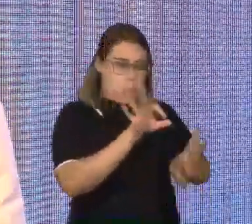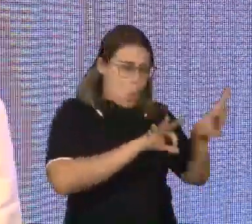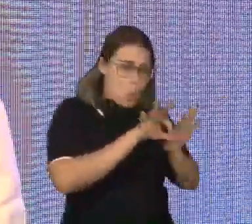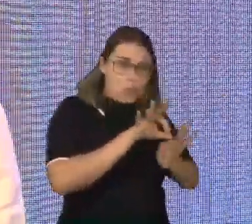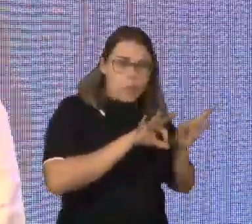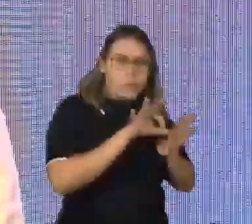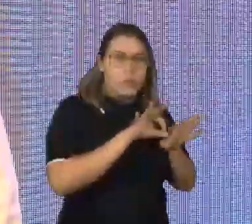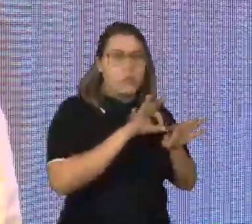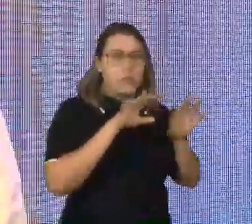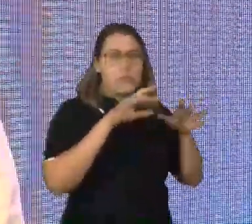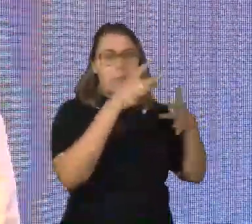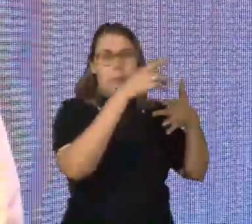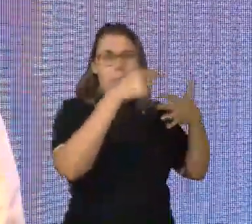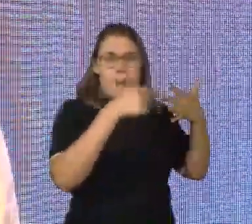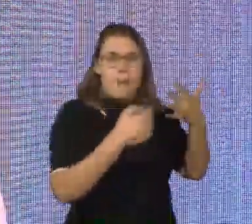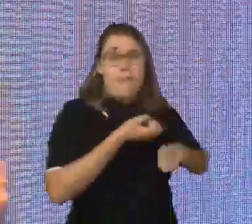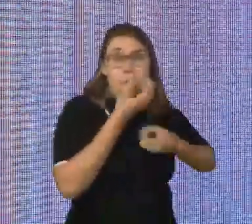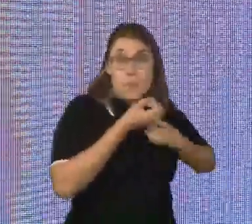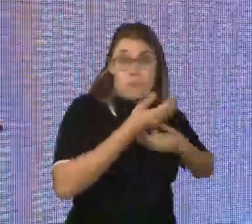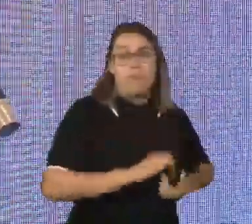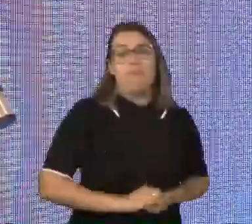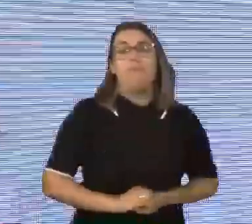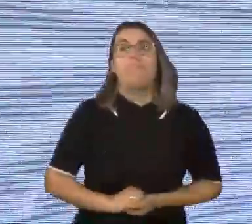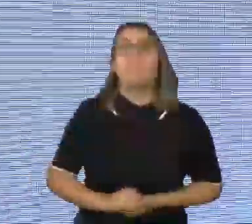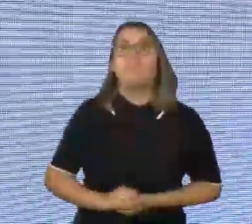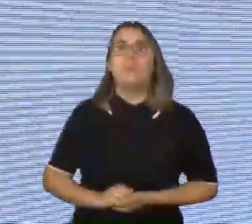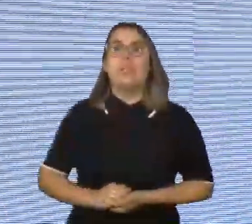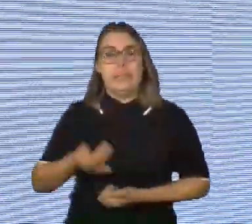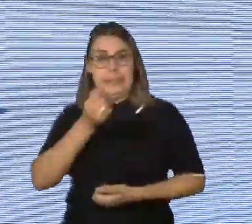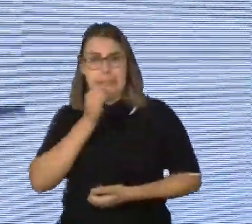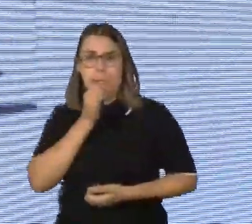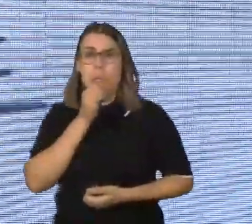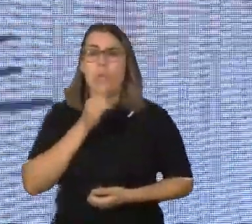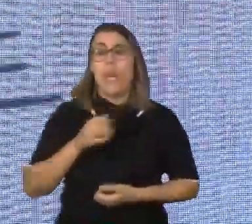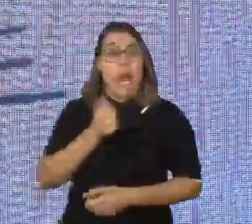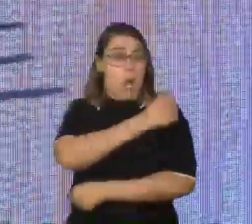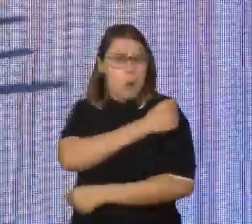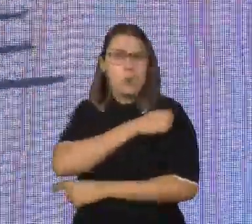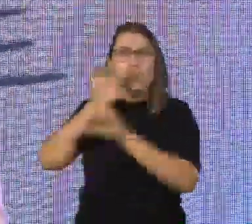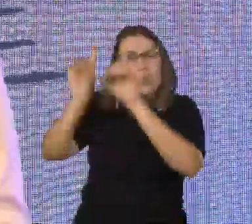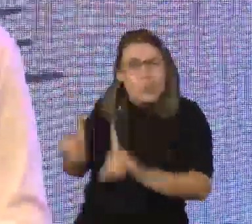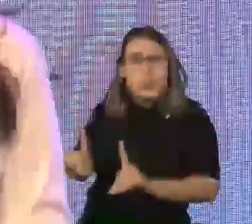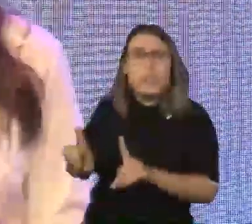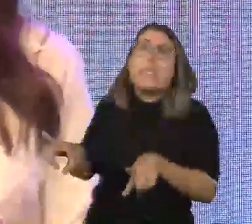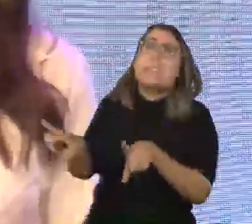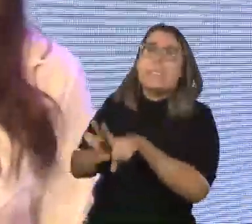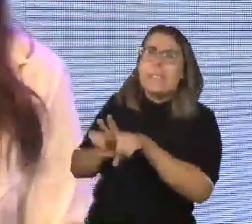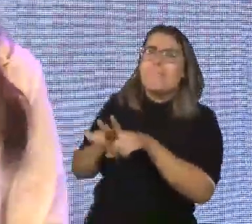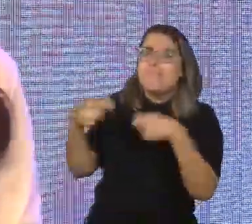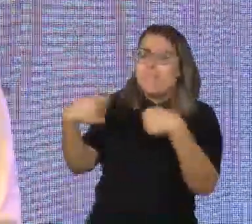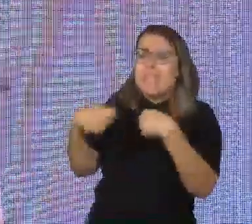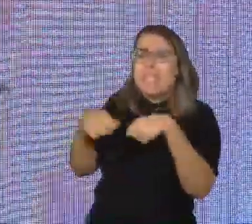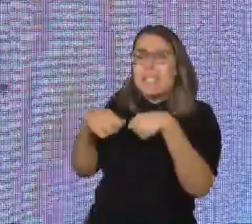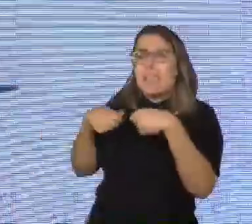aluno público-alvo da educação inclusiva? São os alunos com alguma deficiência e são os alunos com alguma